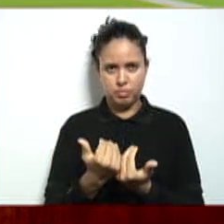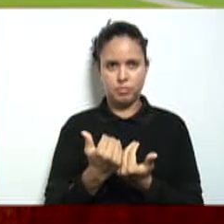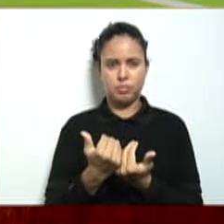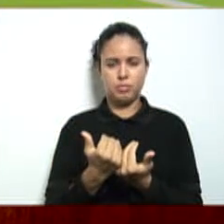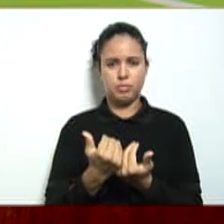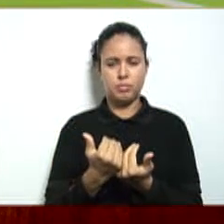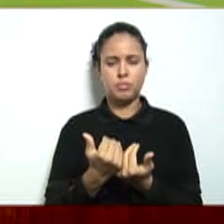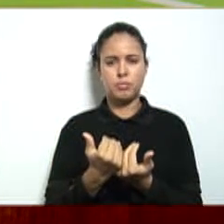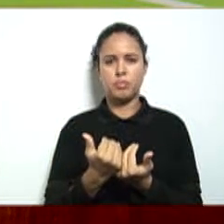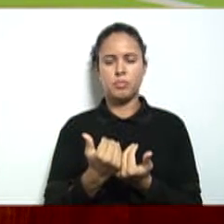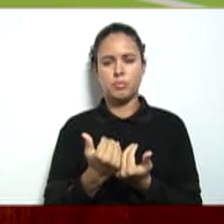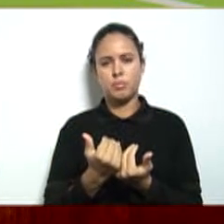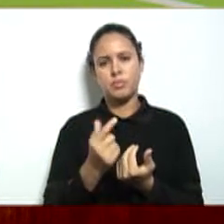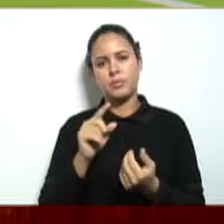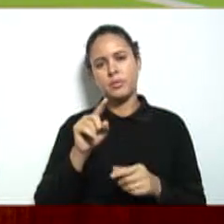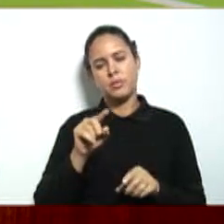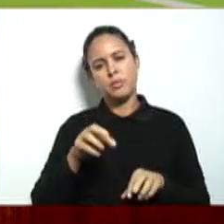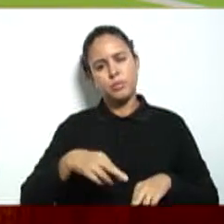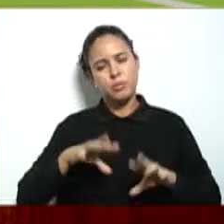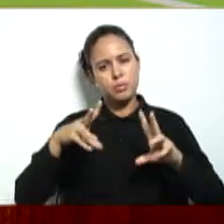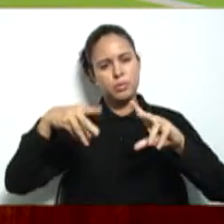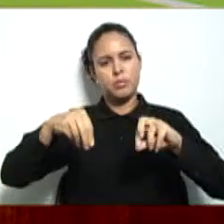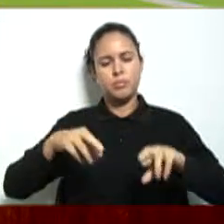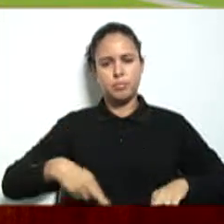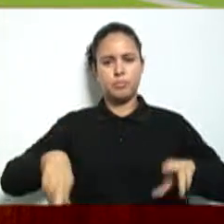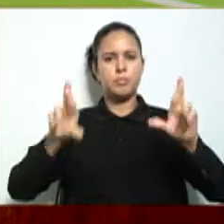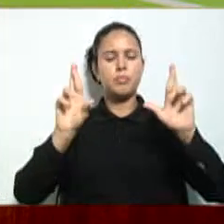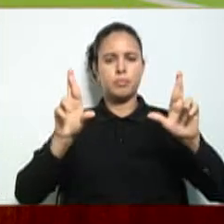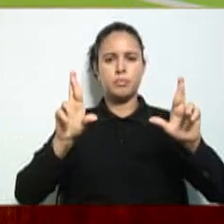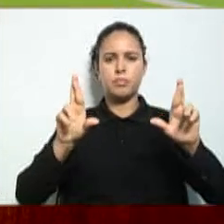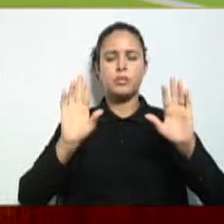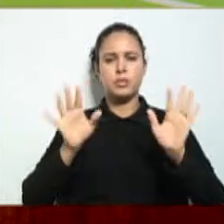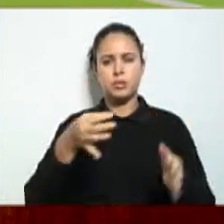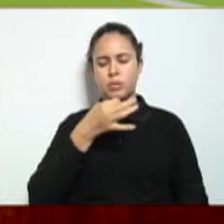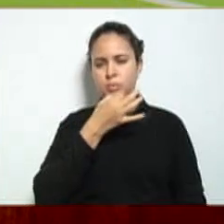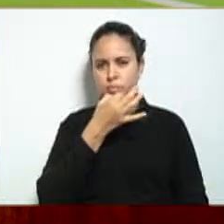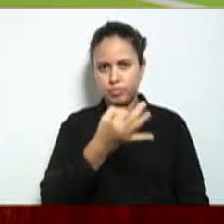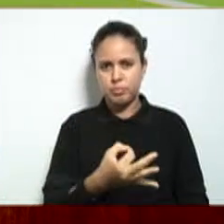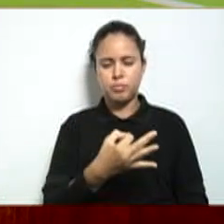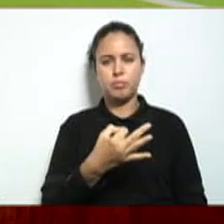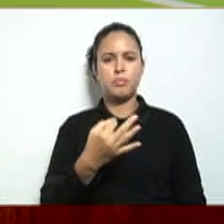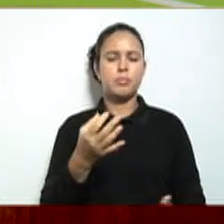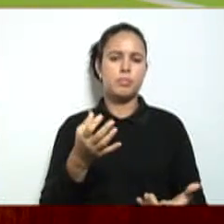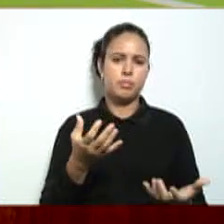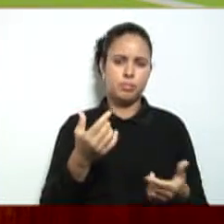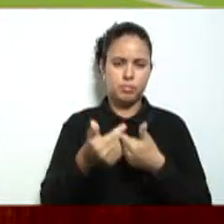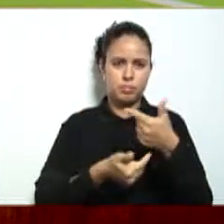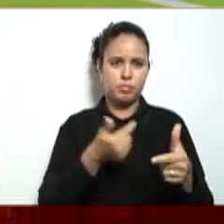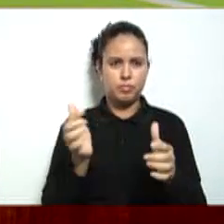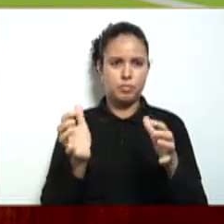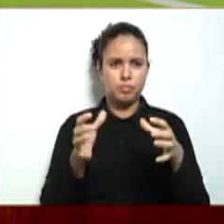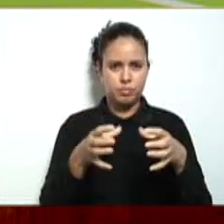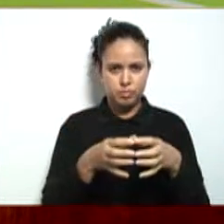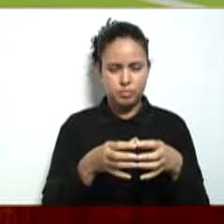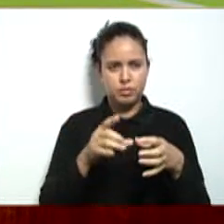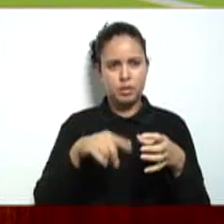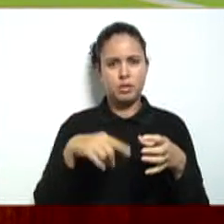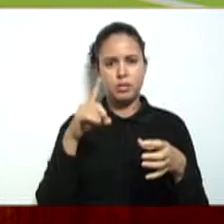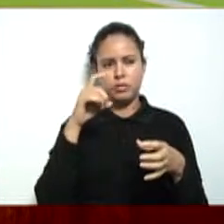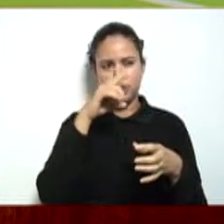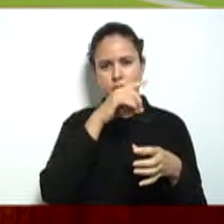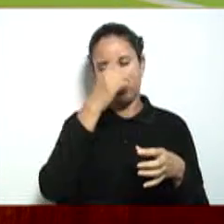Assembleia. Ali vão ser tomadas todas as decisões, porque como você comentou a questão do trabalho em grupo, né, é muito difícil de fato